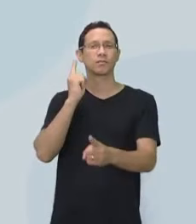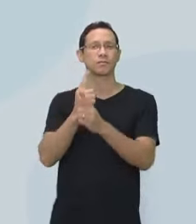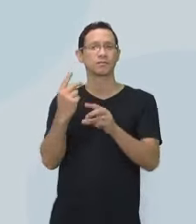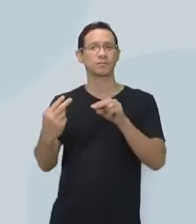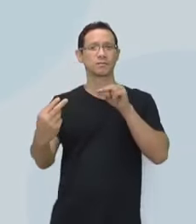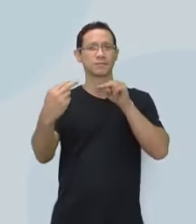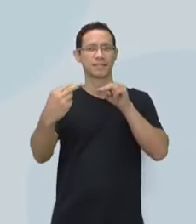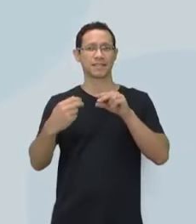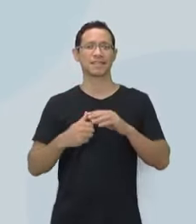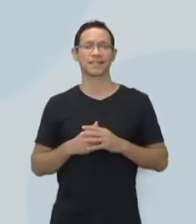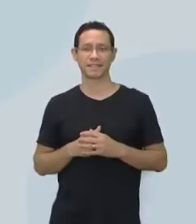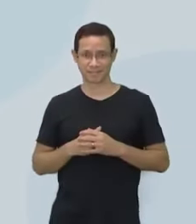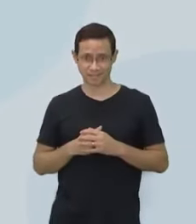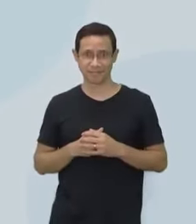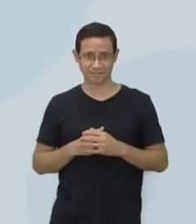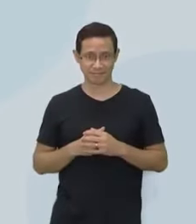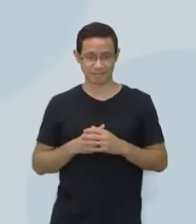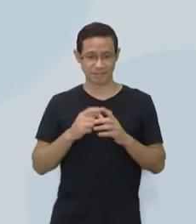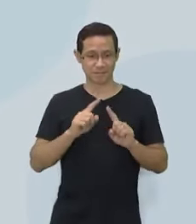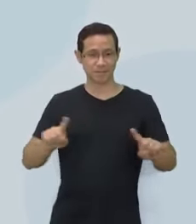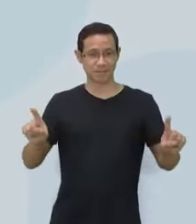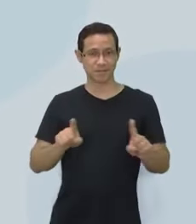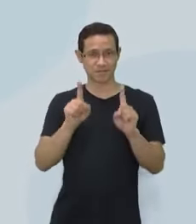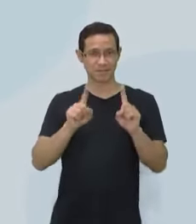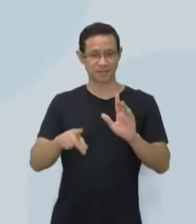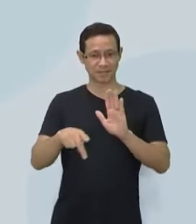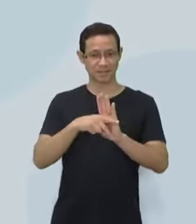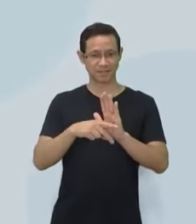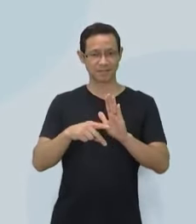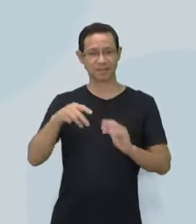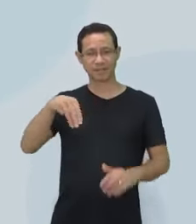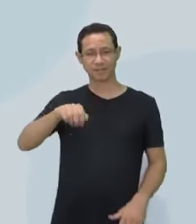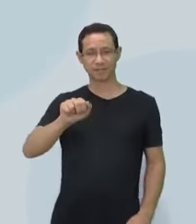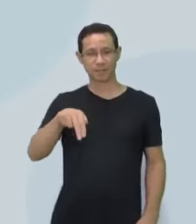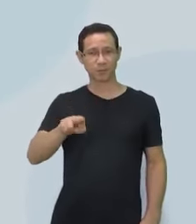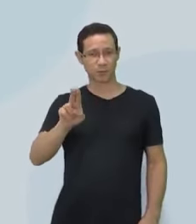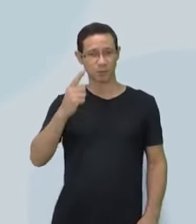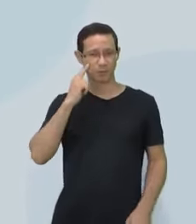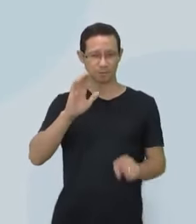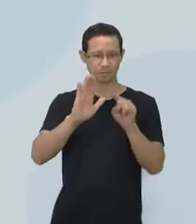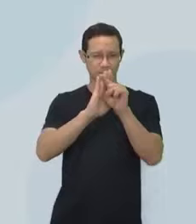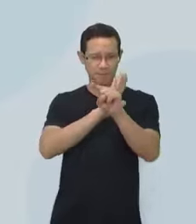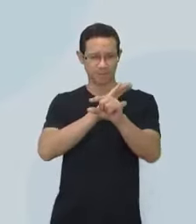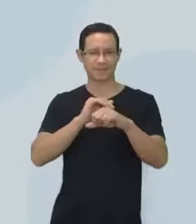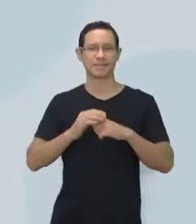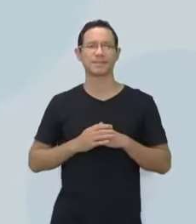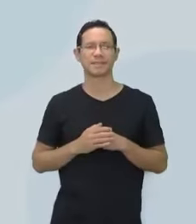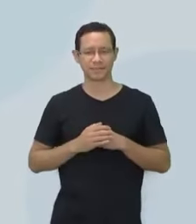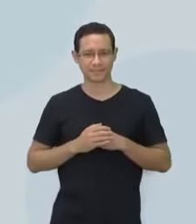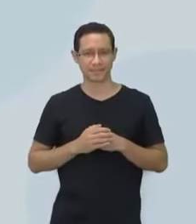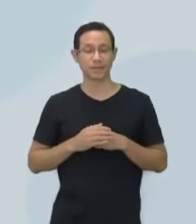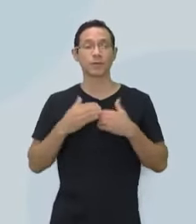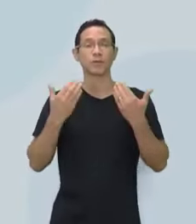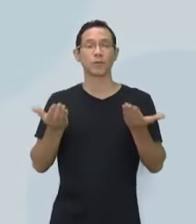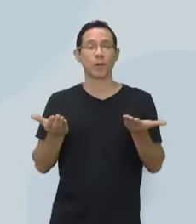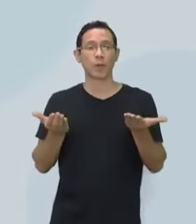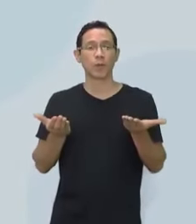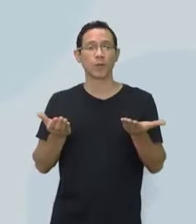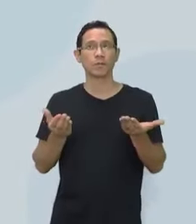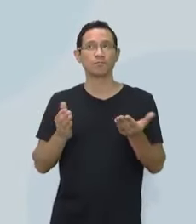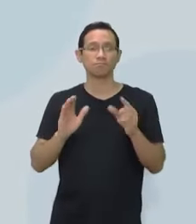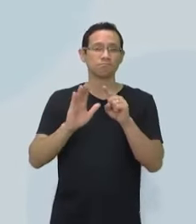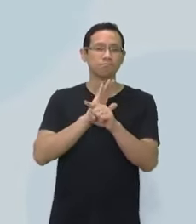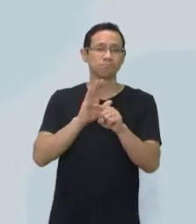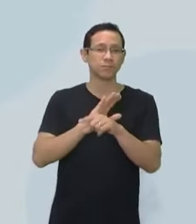ver. Como eu disse, é uma canção da Manu Gavassi. E aí vamos à questão, entender qual habilidade que a gente tem que mobilizar e o que a questão